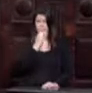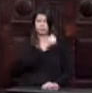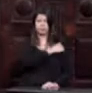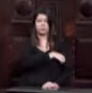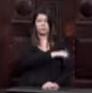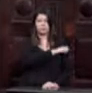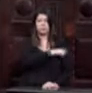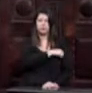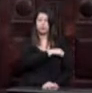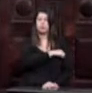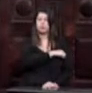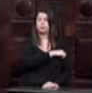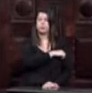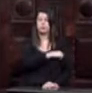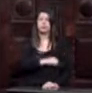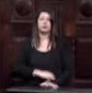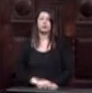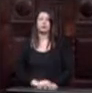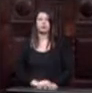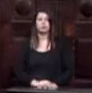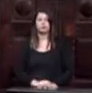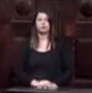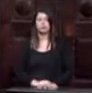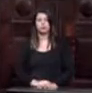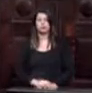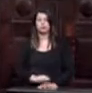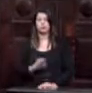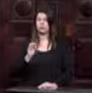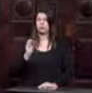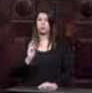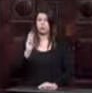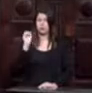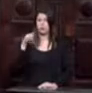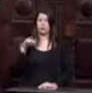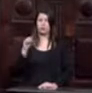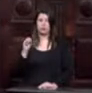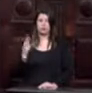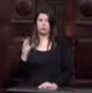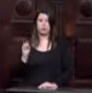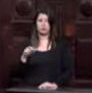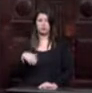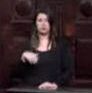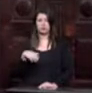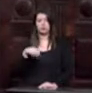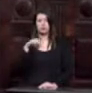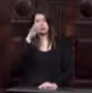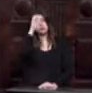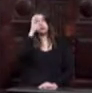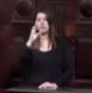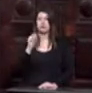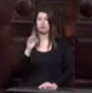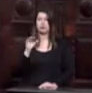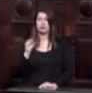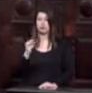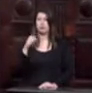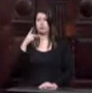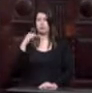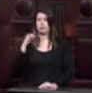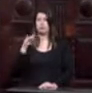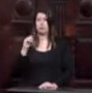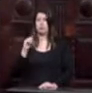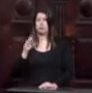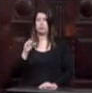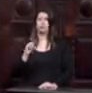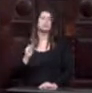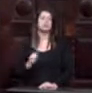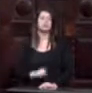enfermeira, Dr. Julianelli, o Anderson Nogueira, tio Carlos e nosso amigo deputado Paulo Ramos, hoje